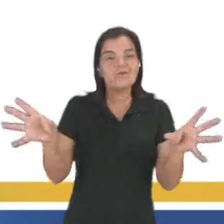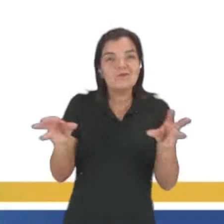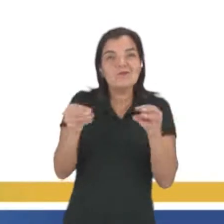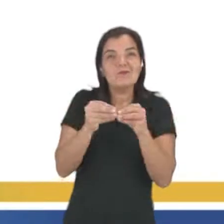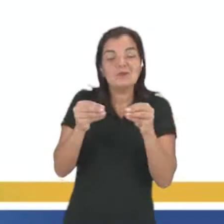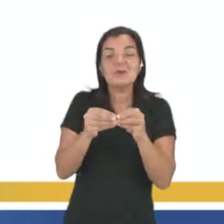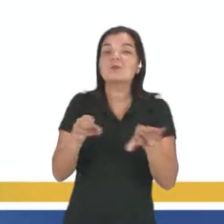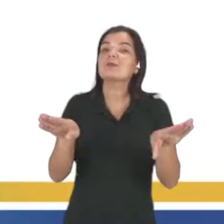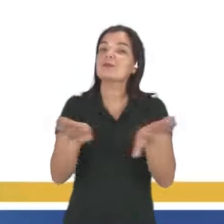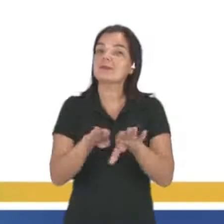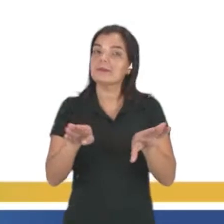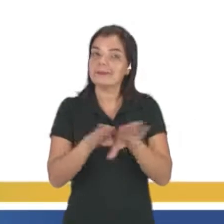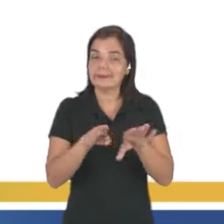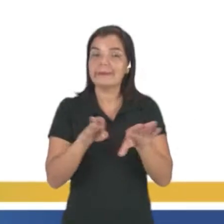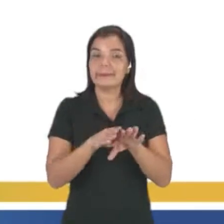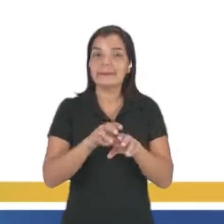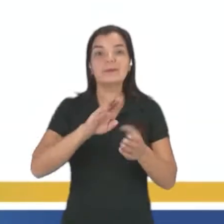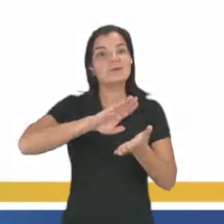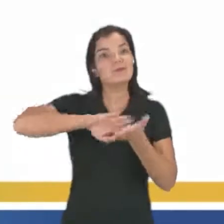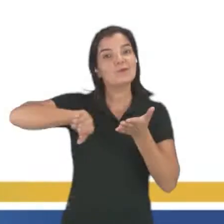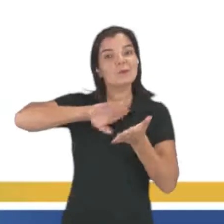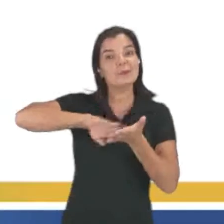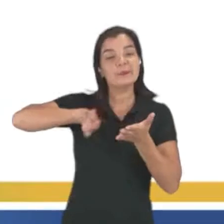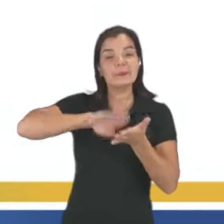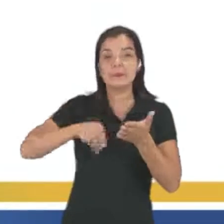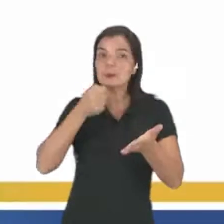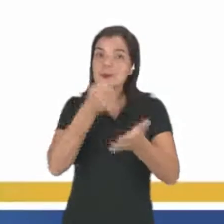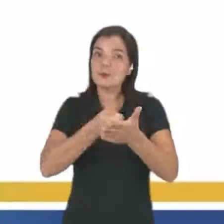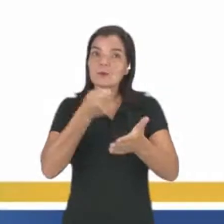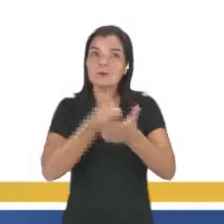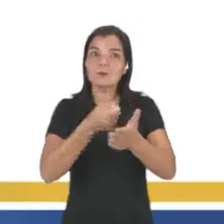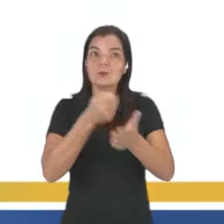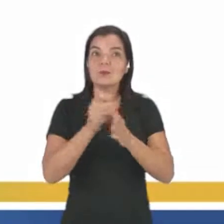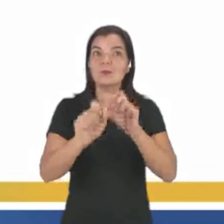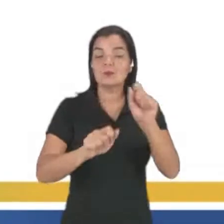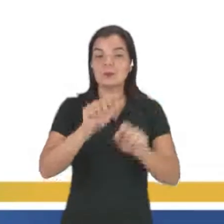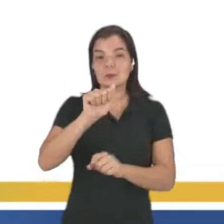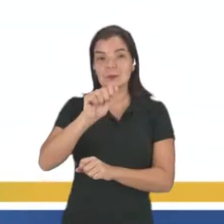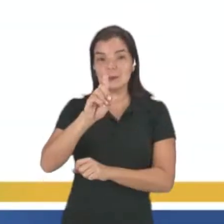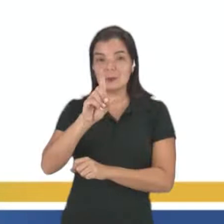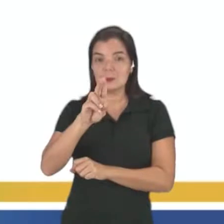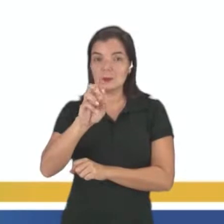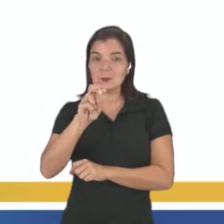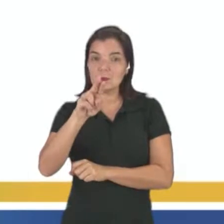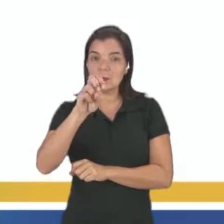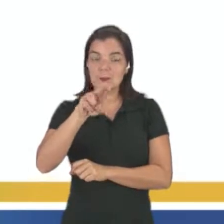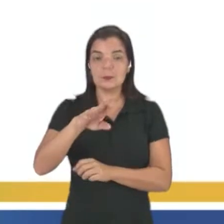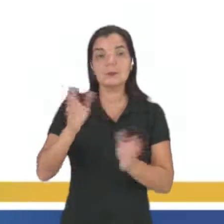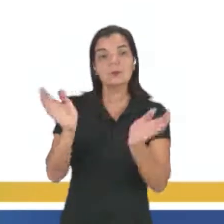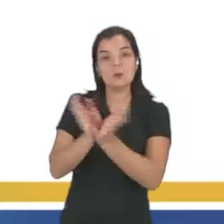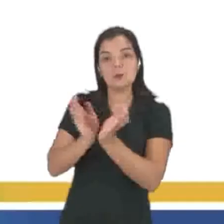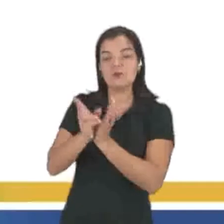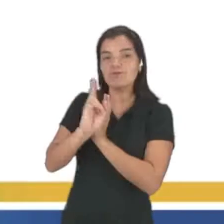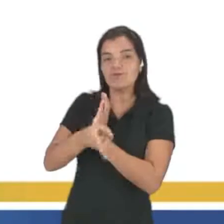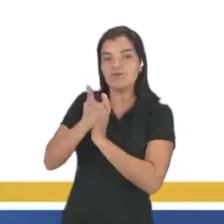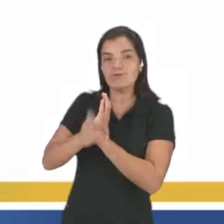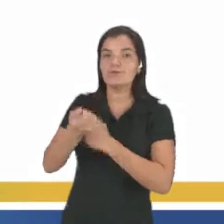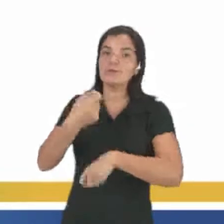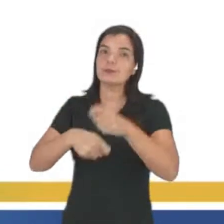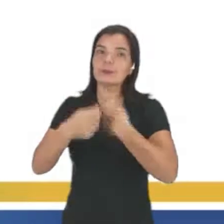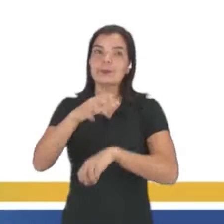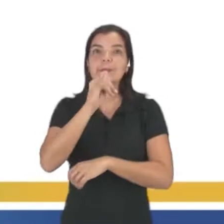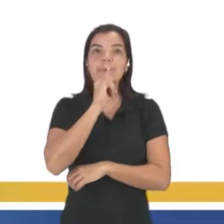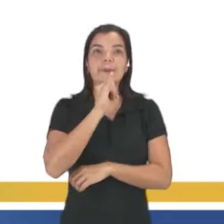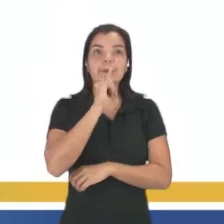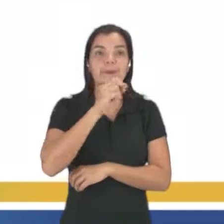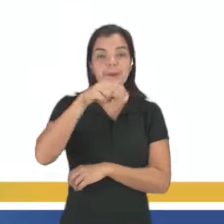ou até mesmo extinção das tarifas aduaneiras entre países de um mesmo bloco econômico. Como exemplo,